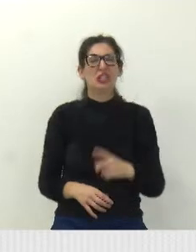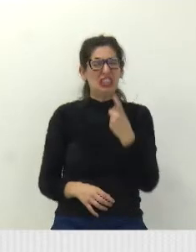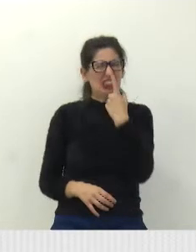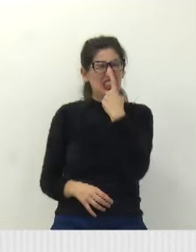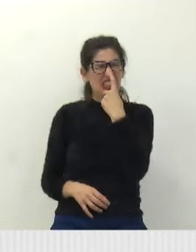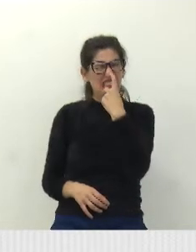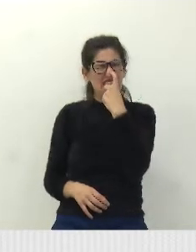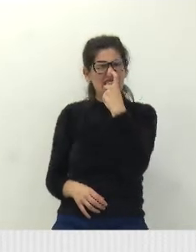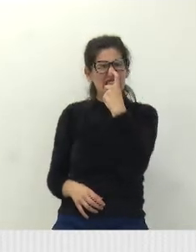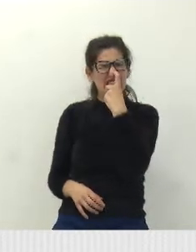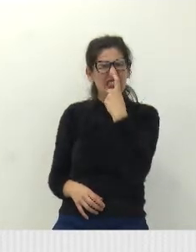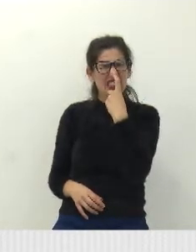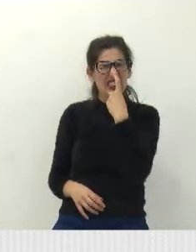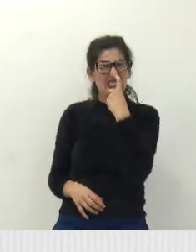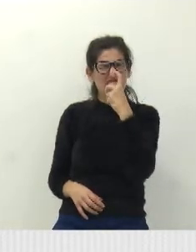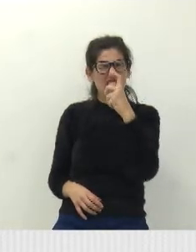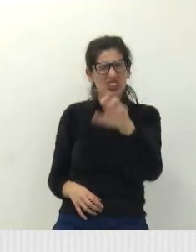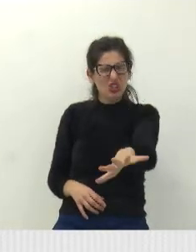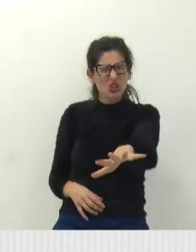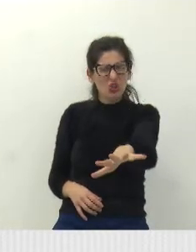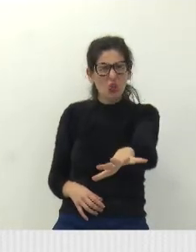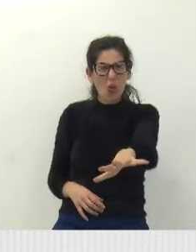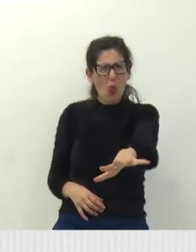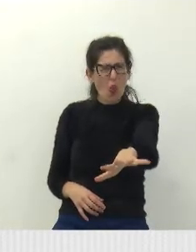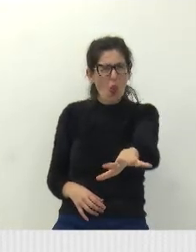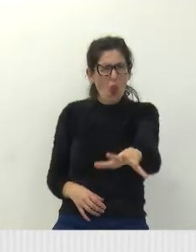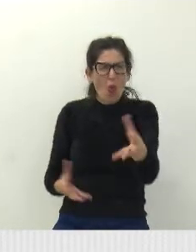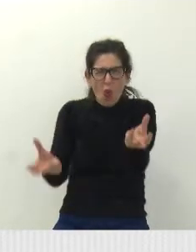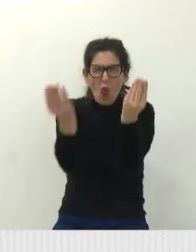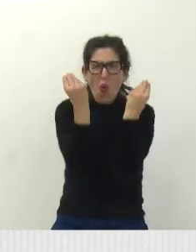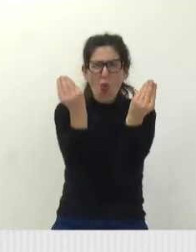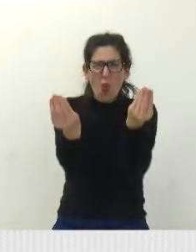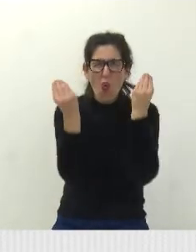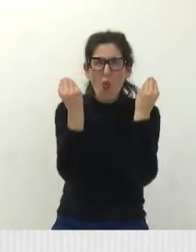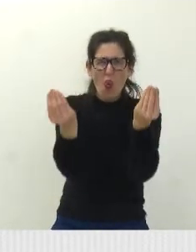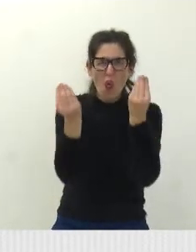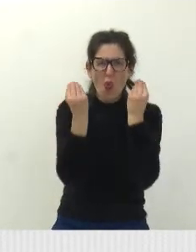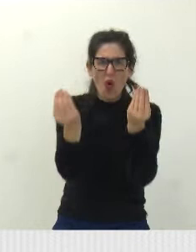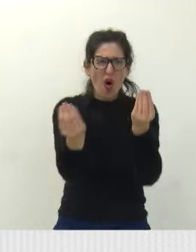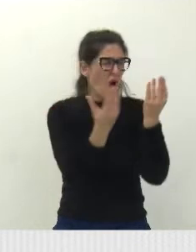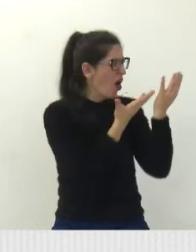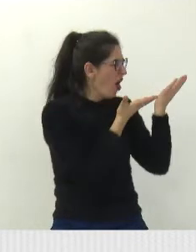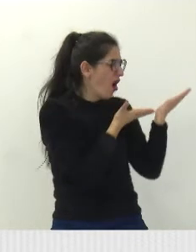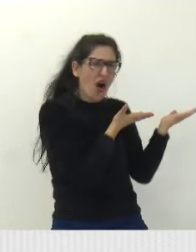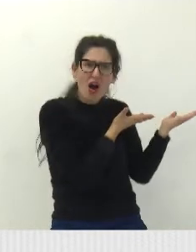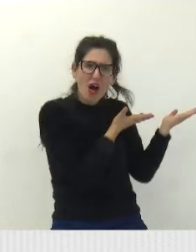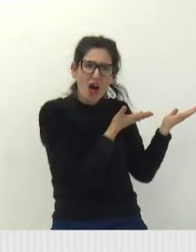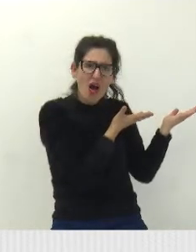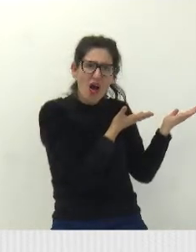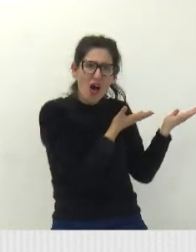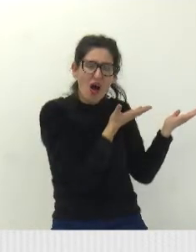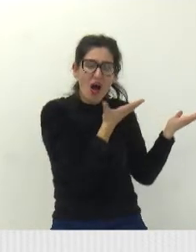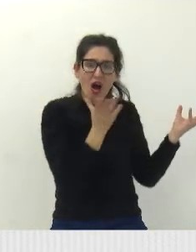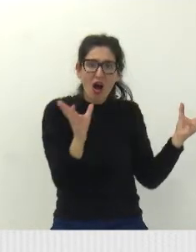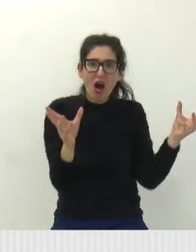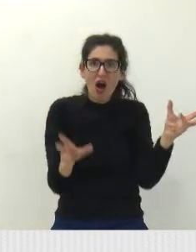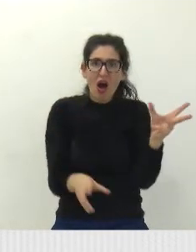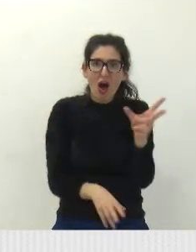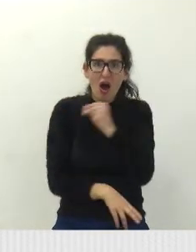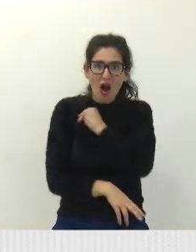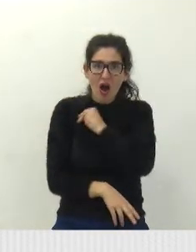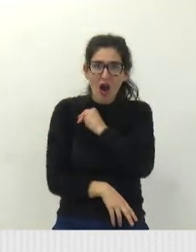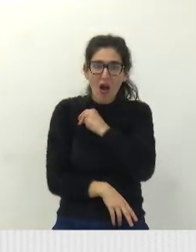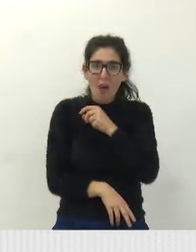bairro Nova Jacareí. Olha a quantidade de lixo e entulho nesse lugar. Esse lugar é propício para aparecer